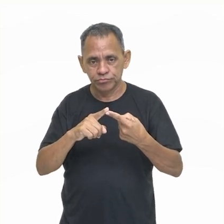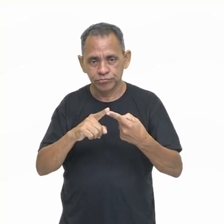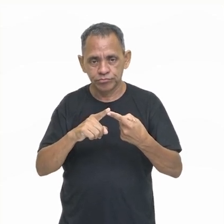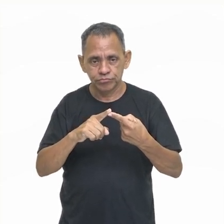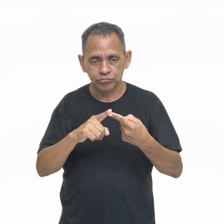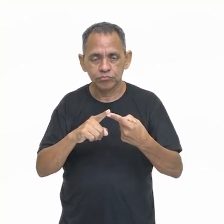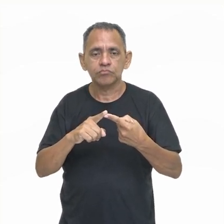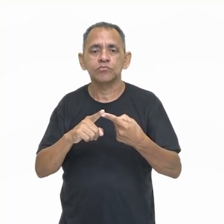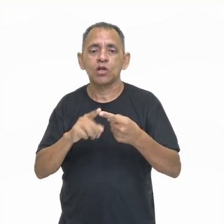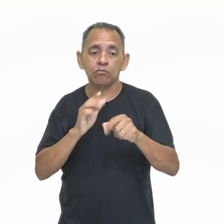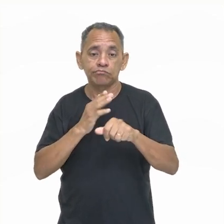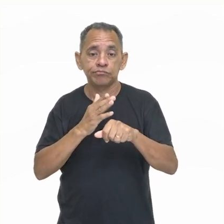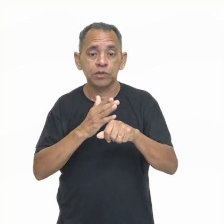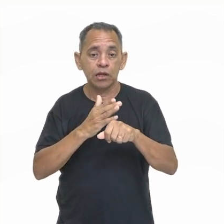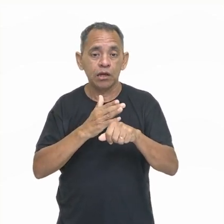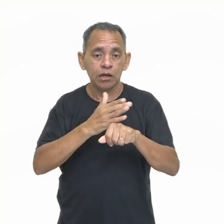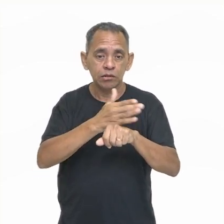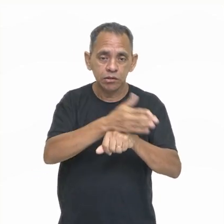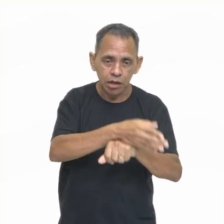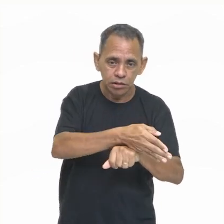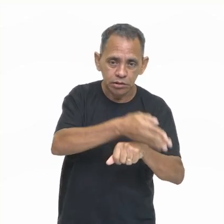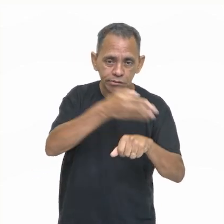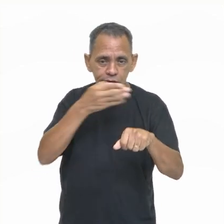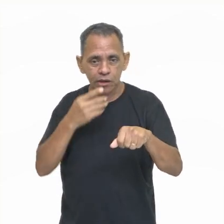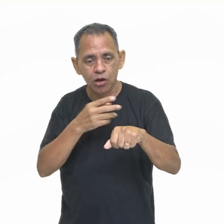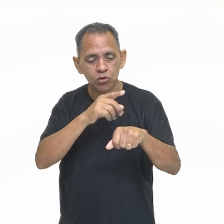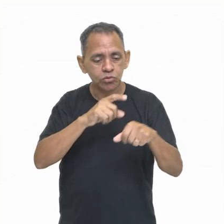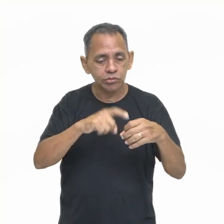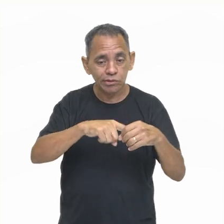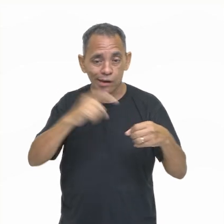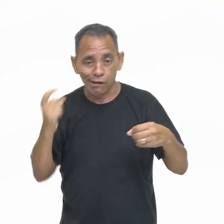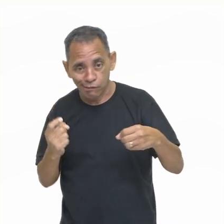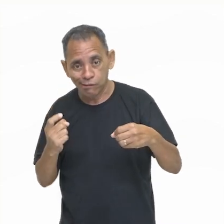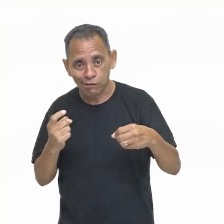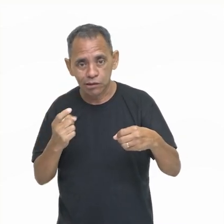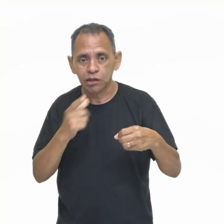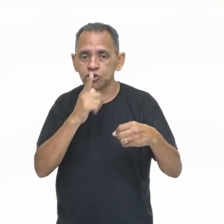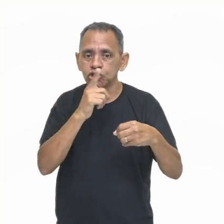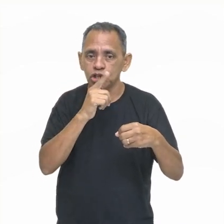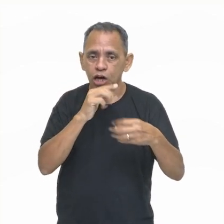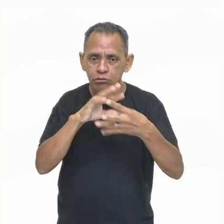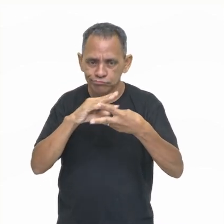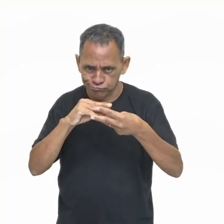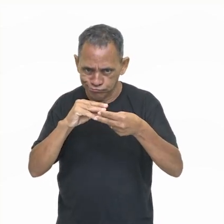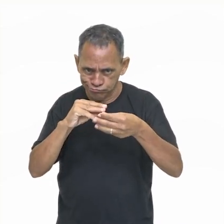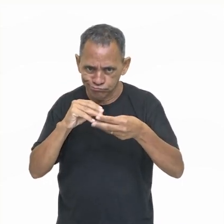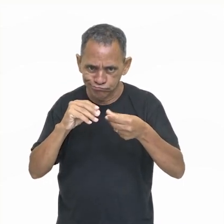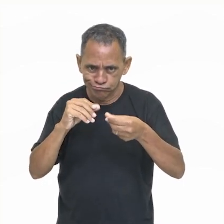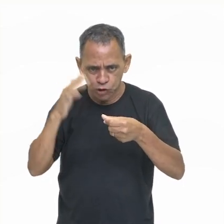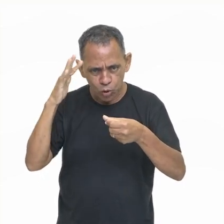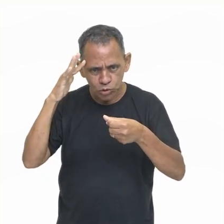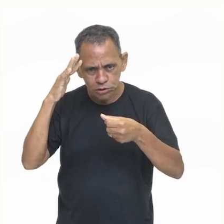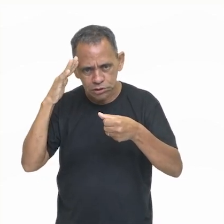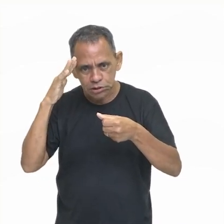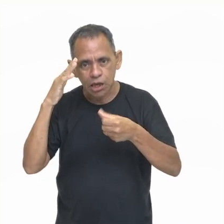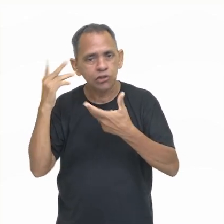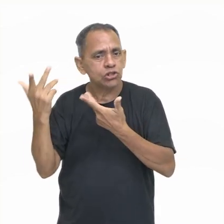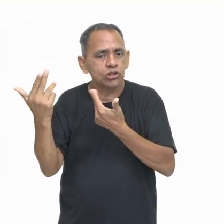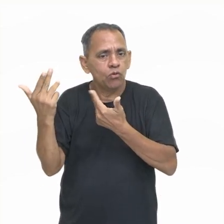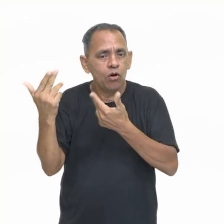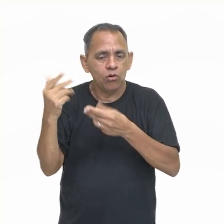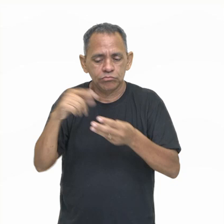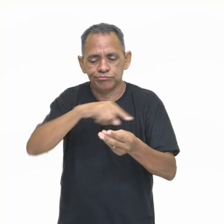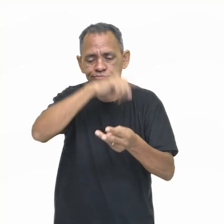entrada e saída de água ocorrendo na mesma proporção. Na nossa segunda imagem, nós temos um